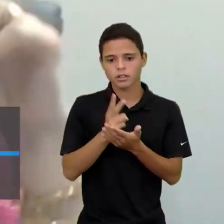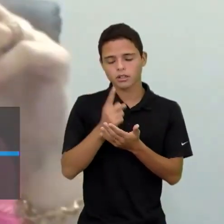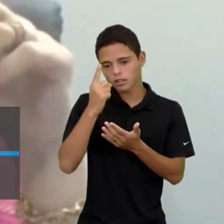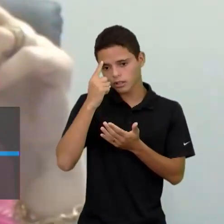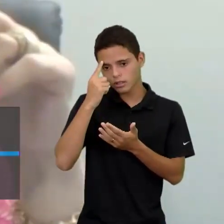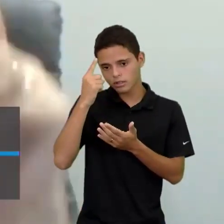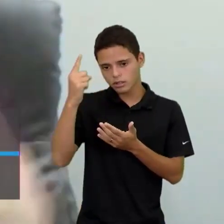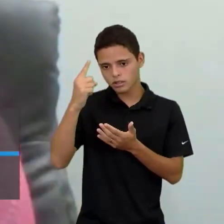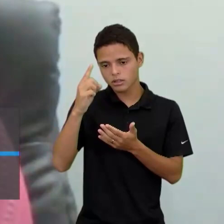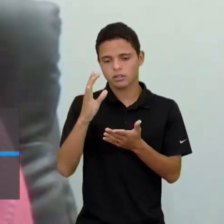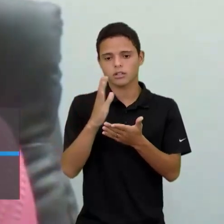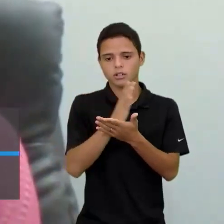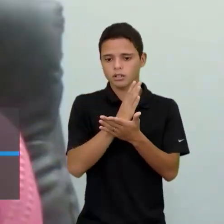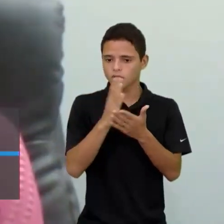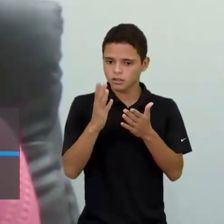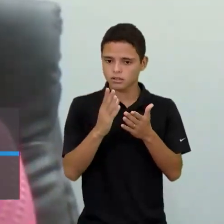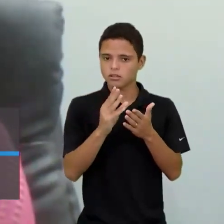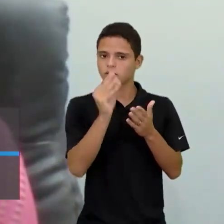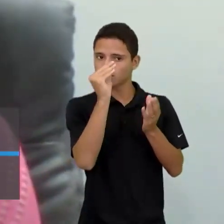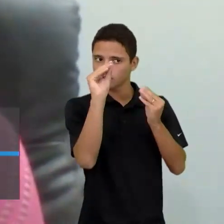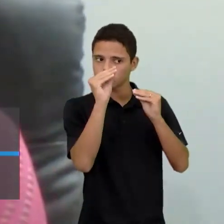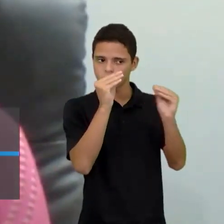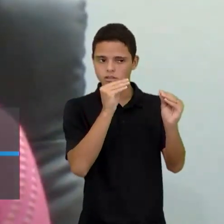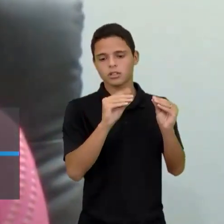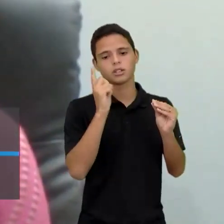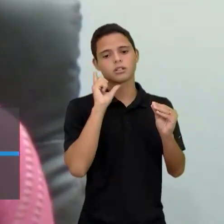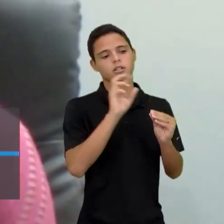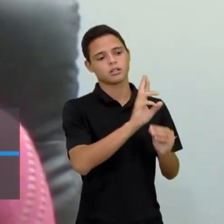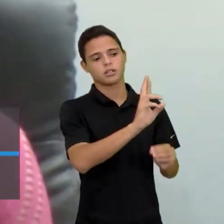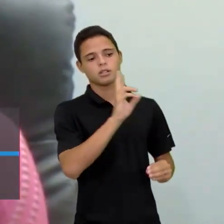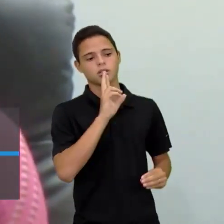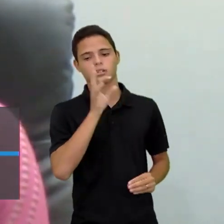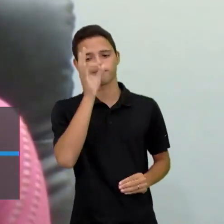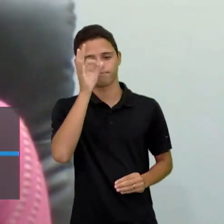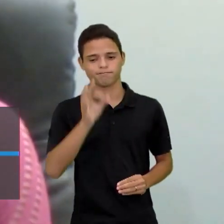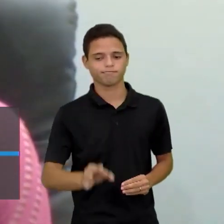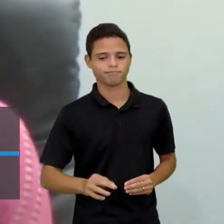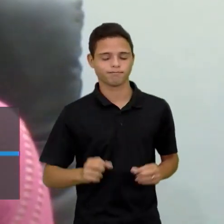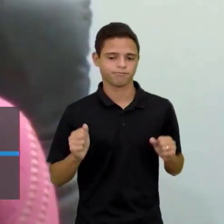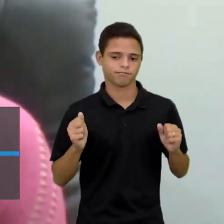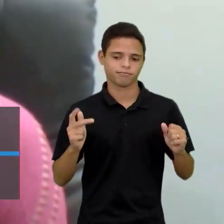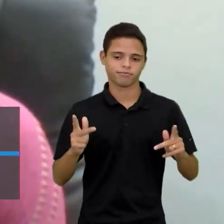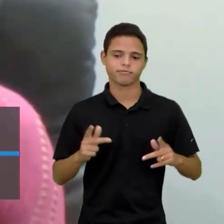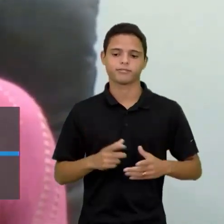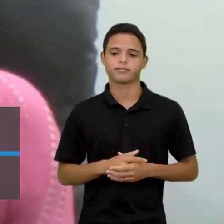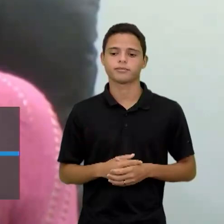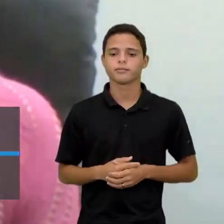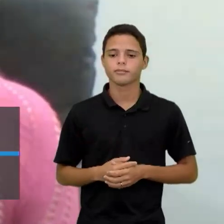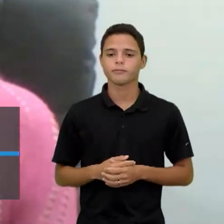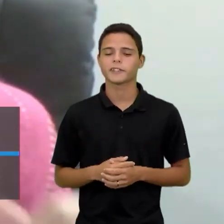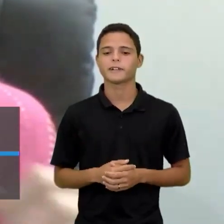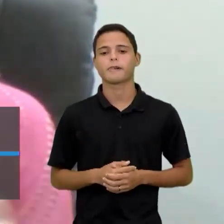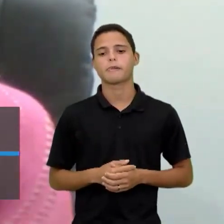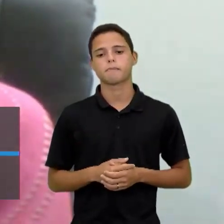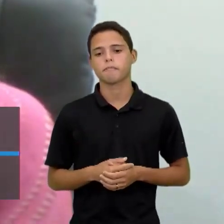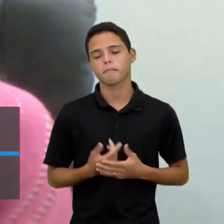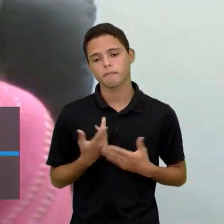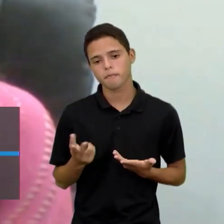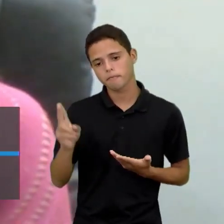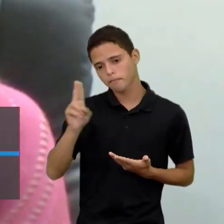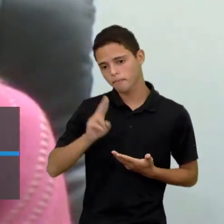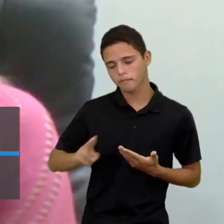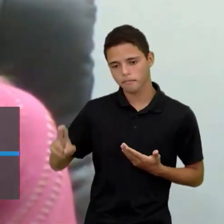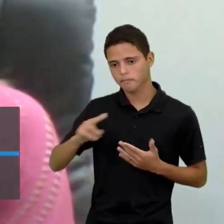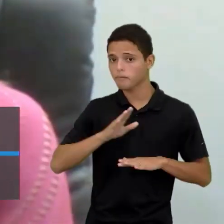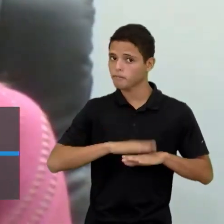nas sentenças, ele vai dar a resposta que você precisa. Ok? Então, nesse caso, ele usa a mão que é